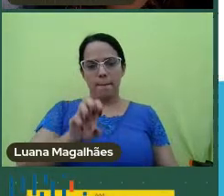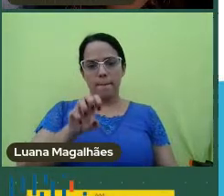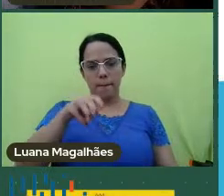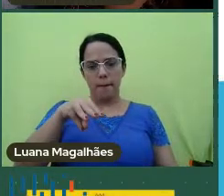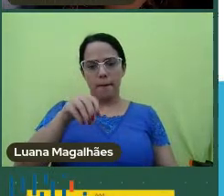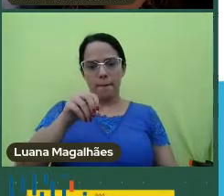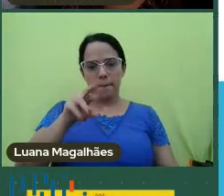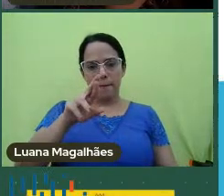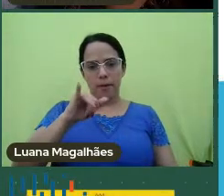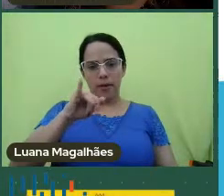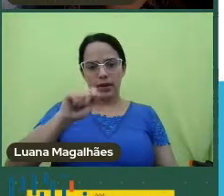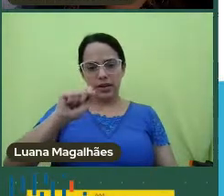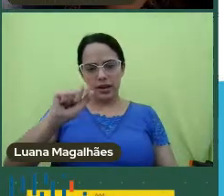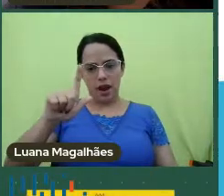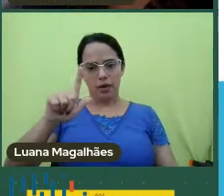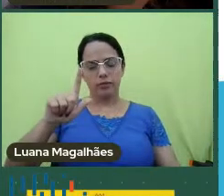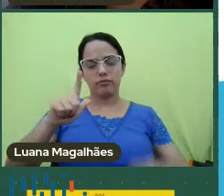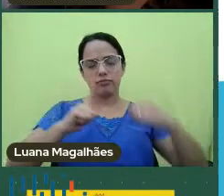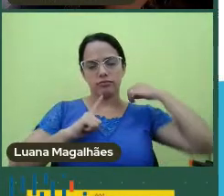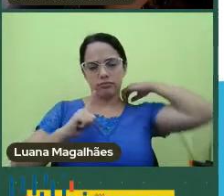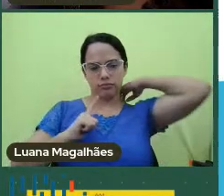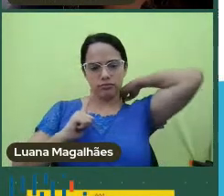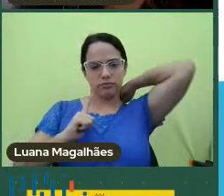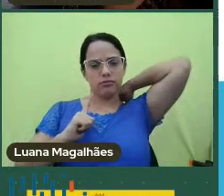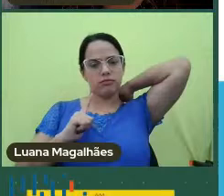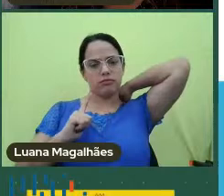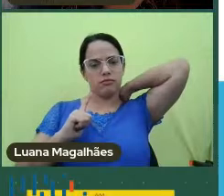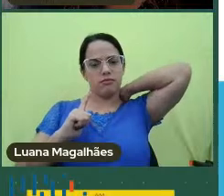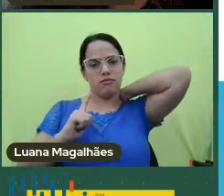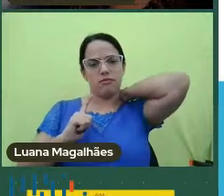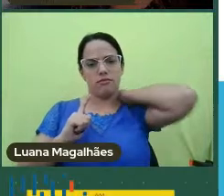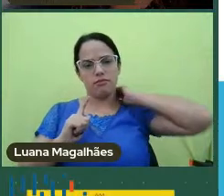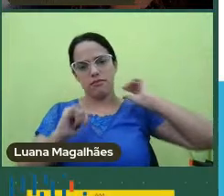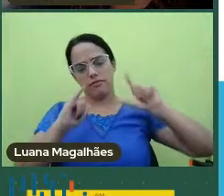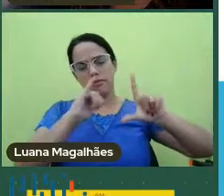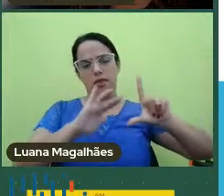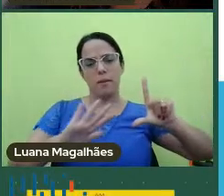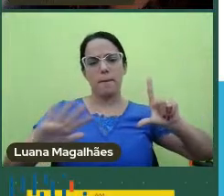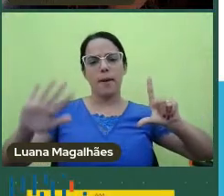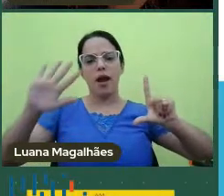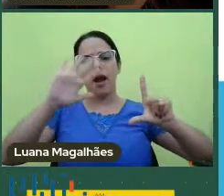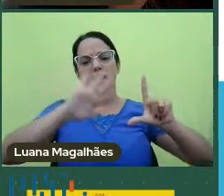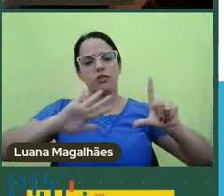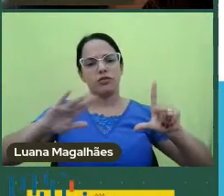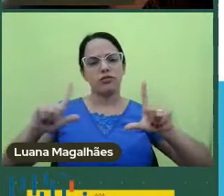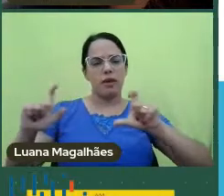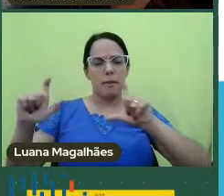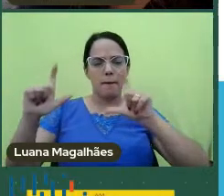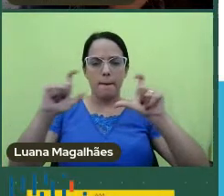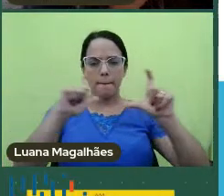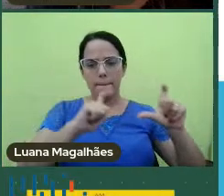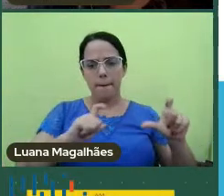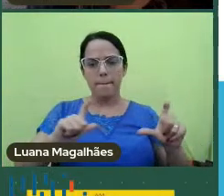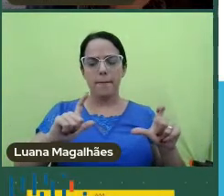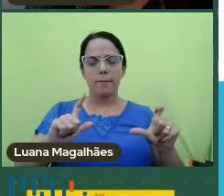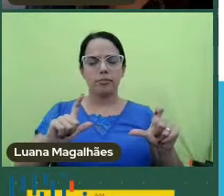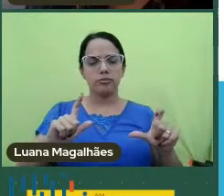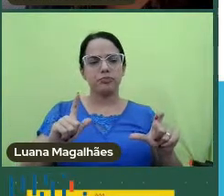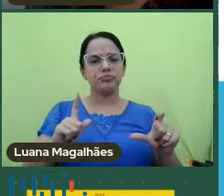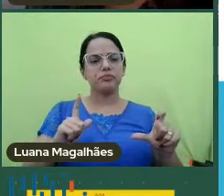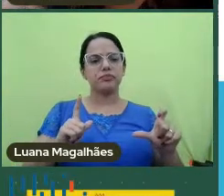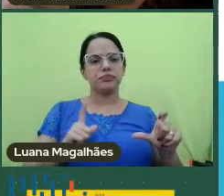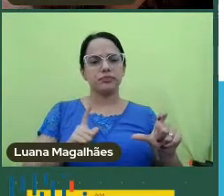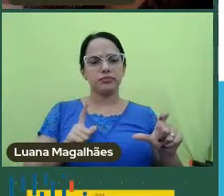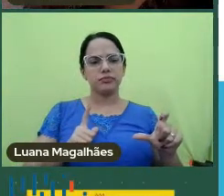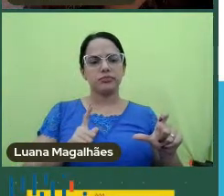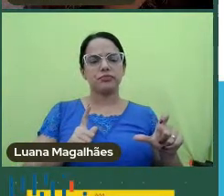muitas imagens que foram trabalhadas para esse memorial. Mas ainda temos um acervo